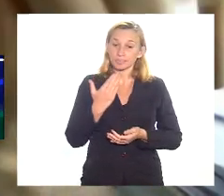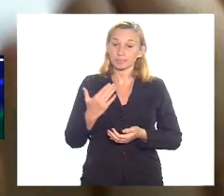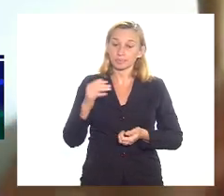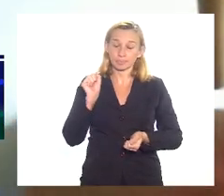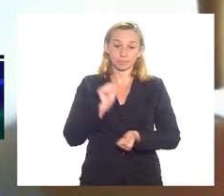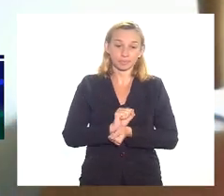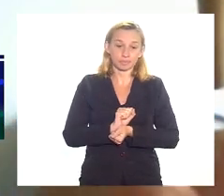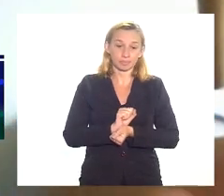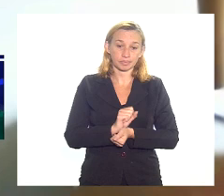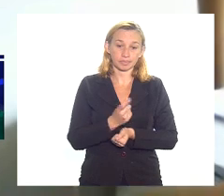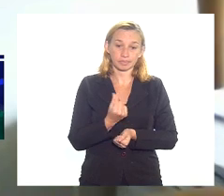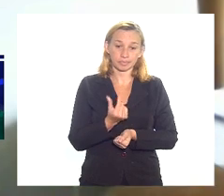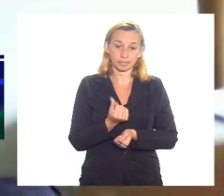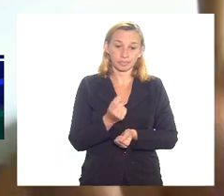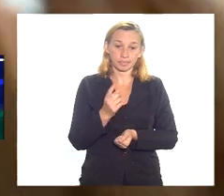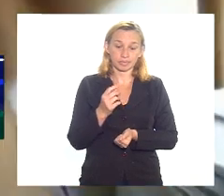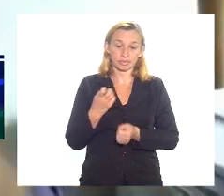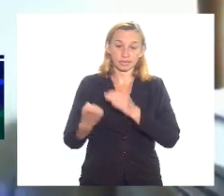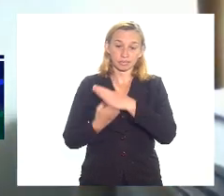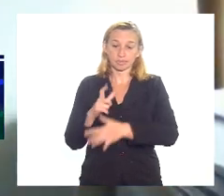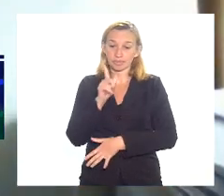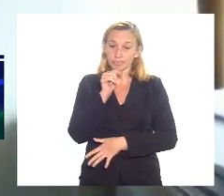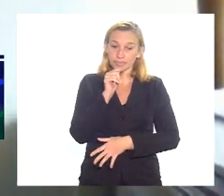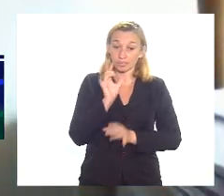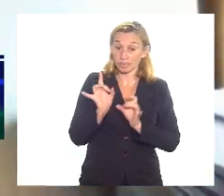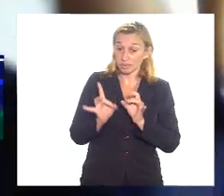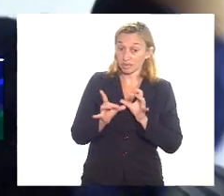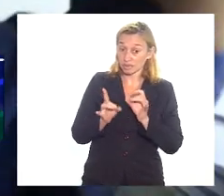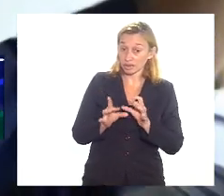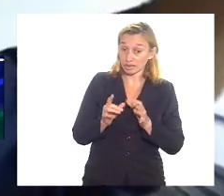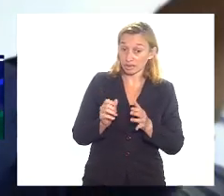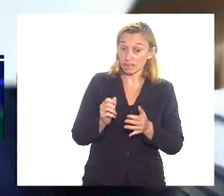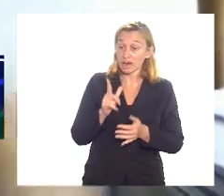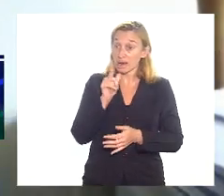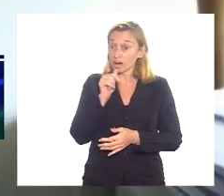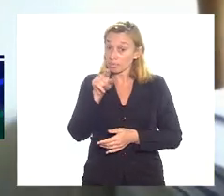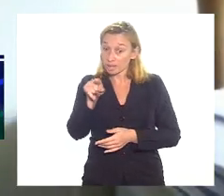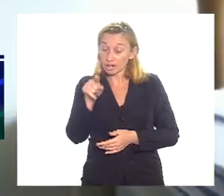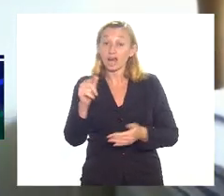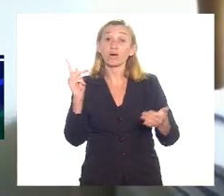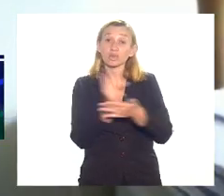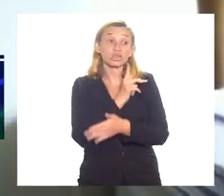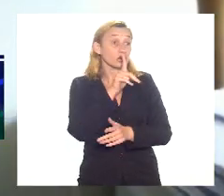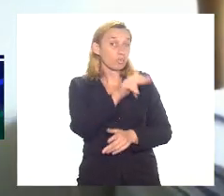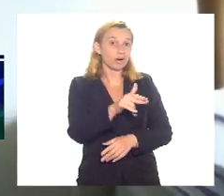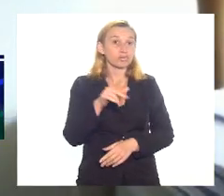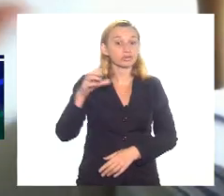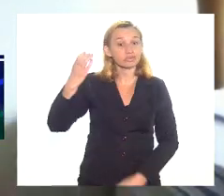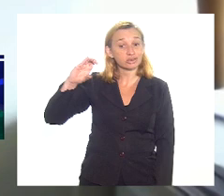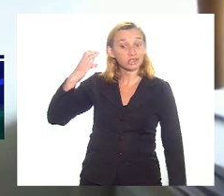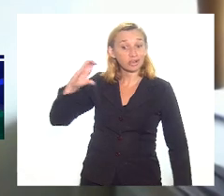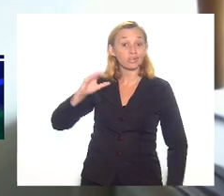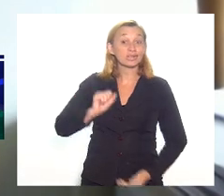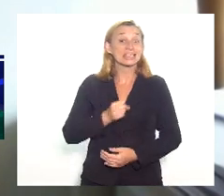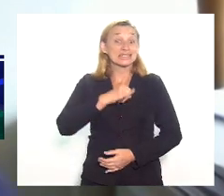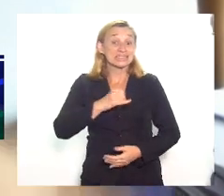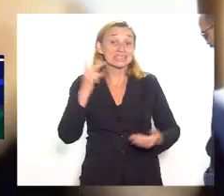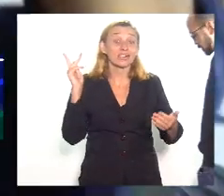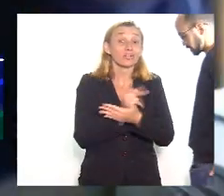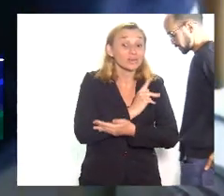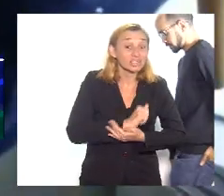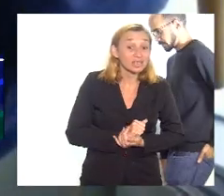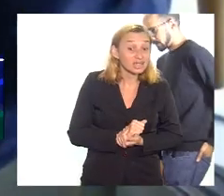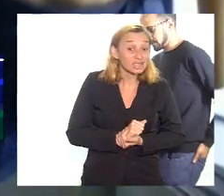da tarifa da SEDAI que vai vender a água para eles, como já aconteceu em Niterói. E se isso ocorrer,